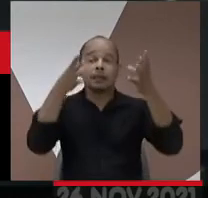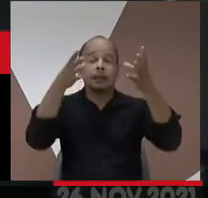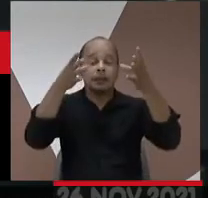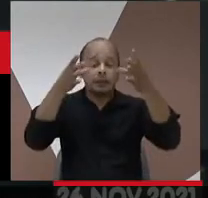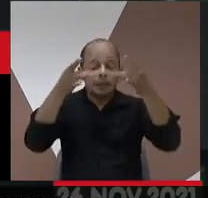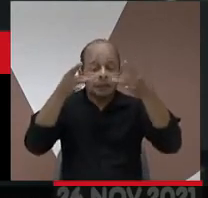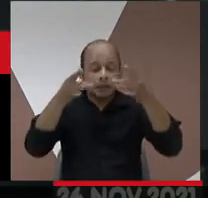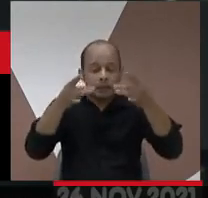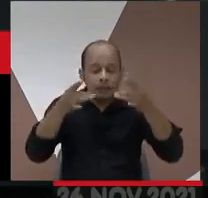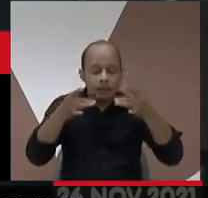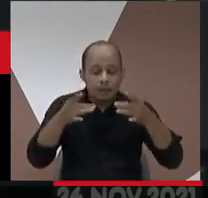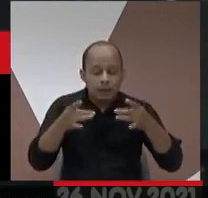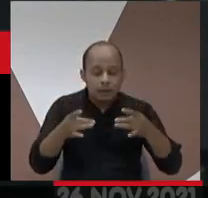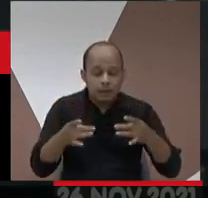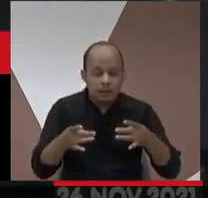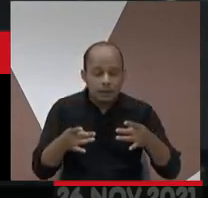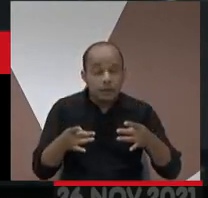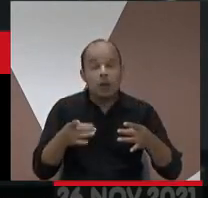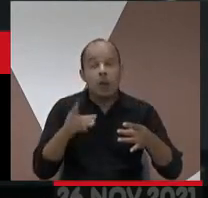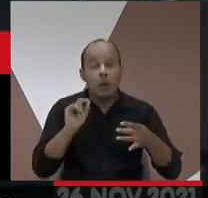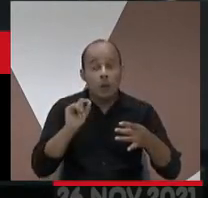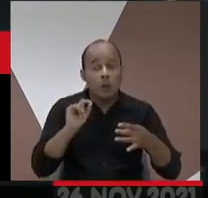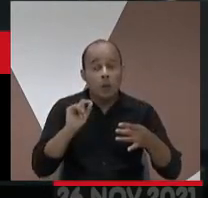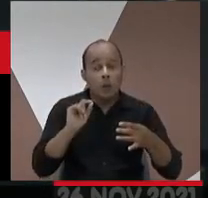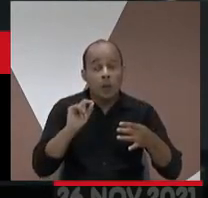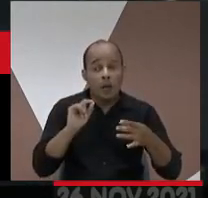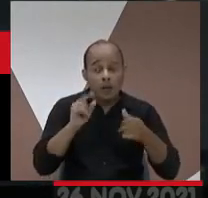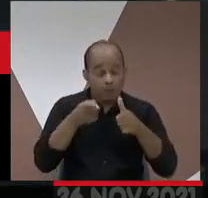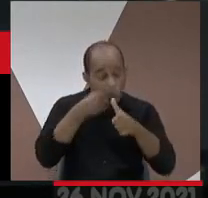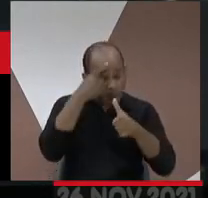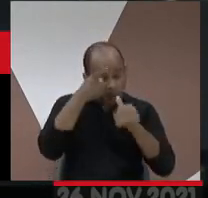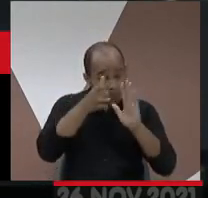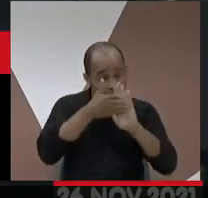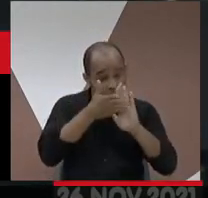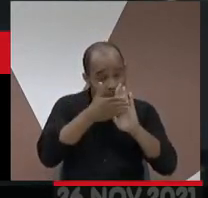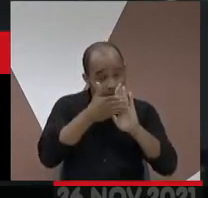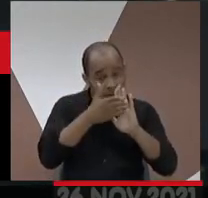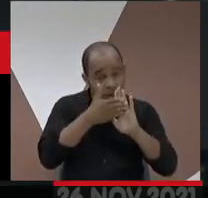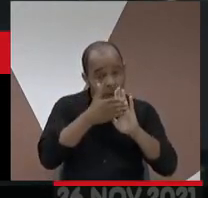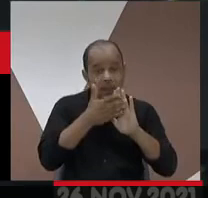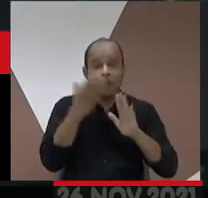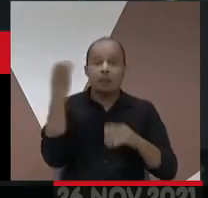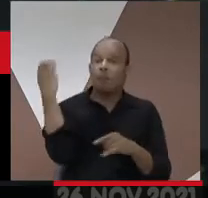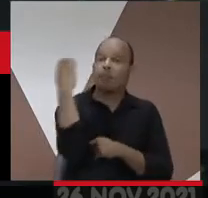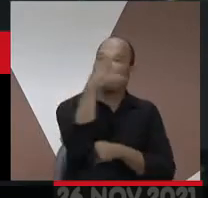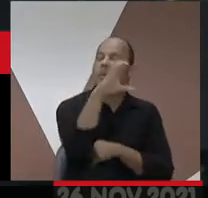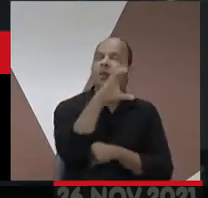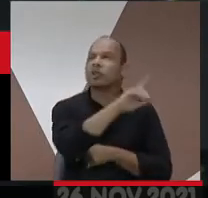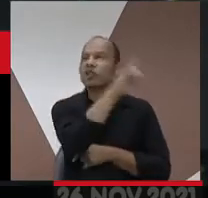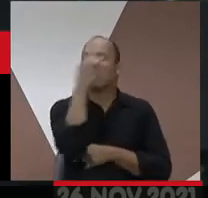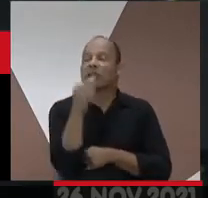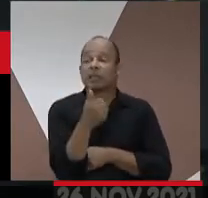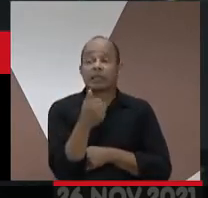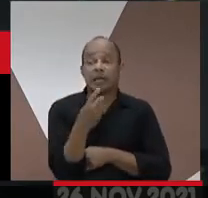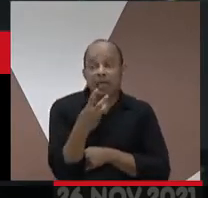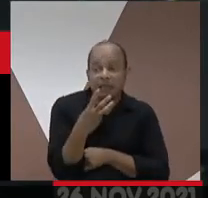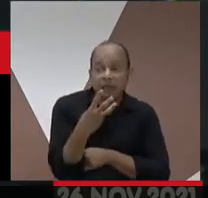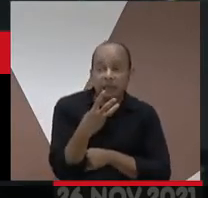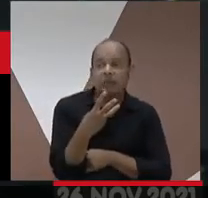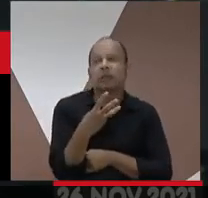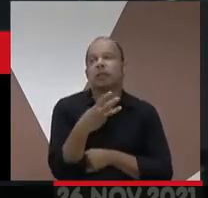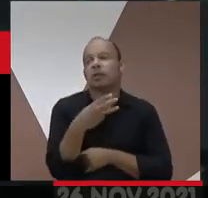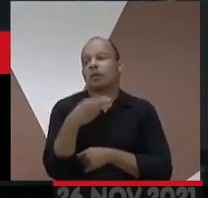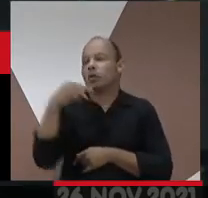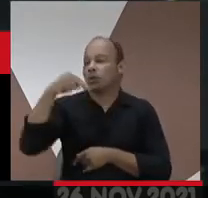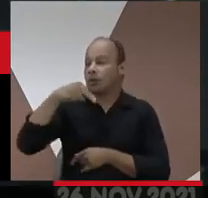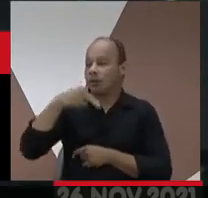E os detalhamentos da primeira proposta foram publicados dia 13 ou 14 de novembro. Como